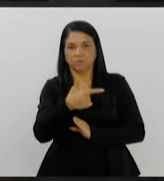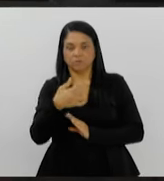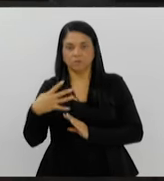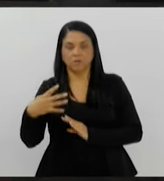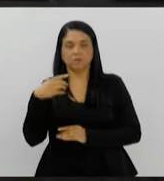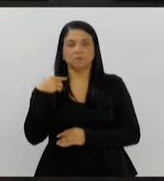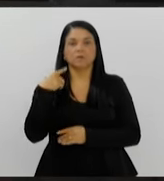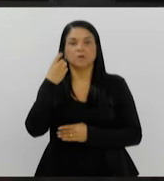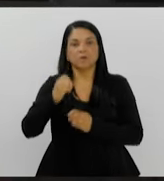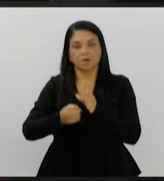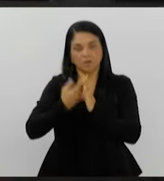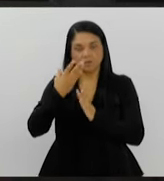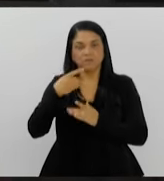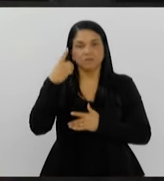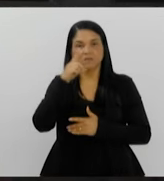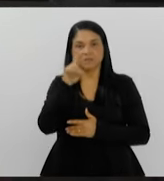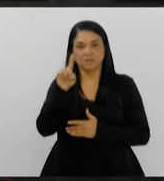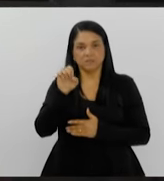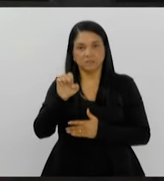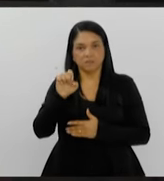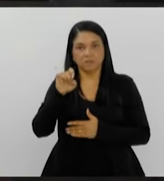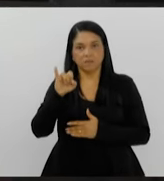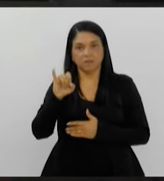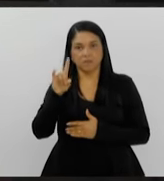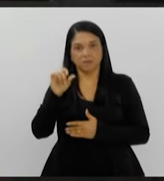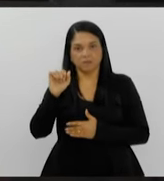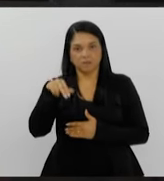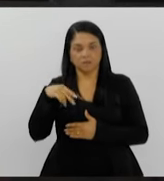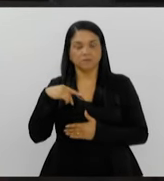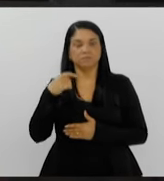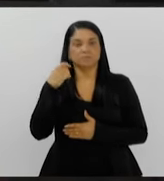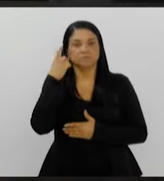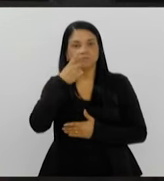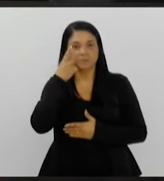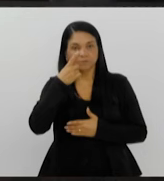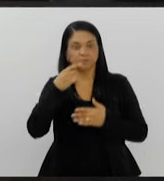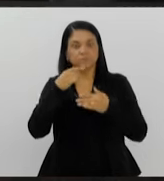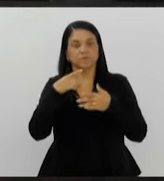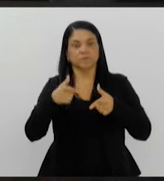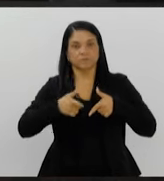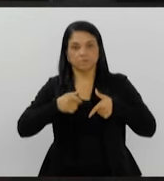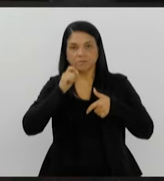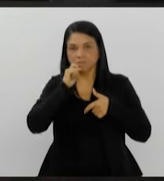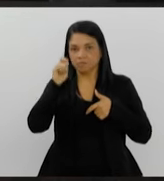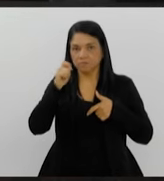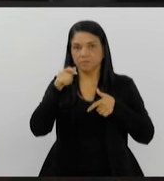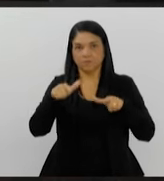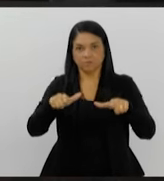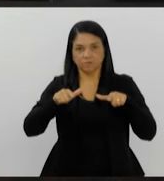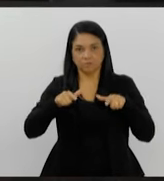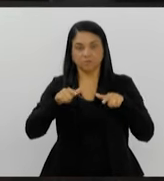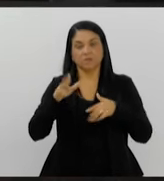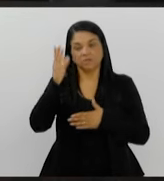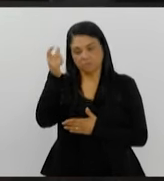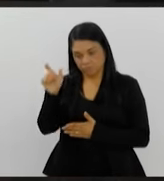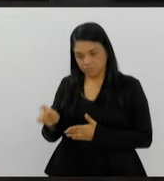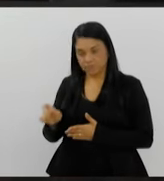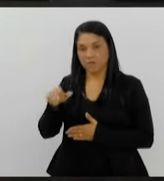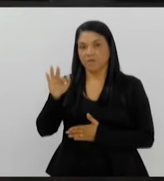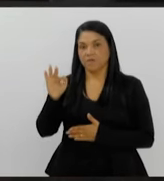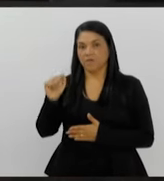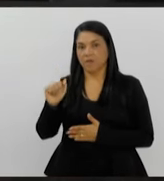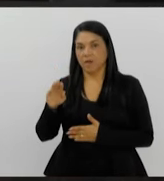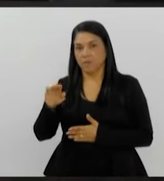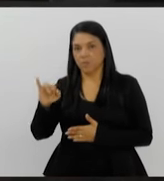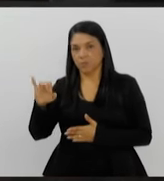autoria deputada zeidan que concede medalha Tiradentes o respectivo diploma ao ilustríssimo senhor Fábio Oliveira Pavão